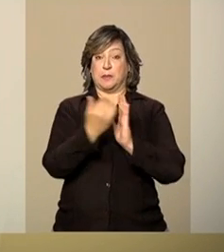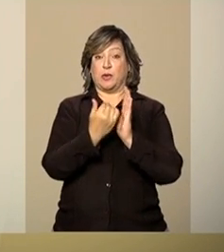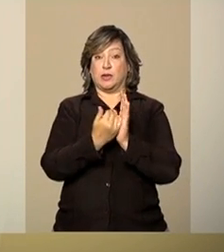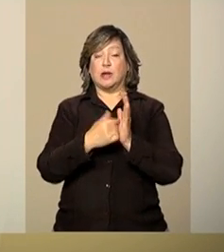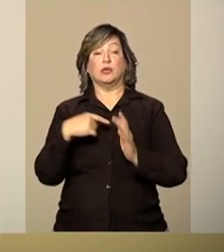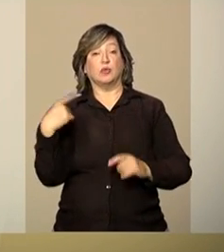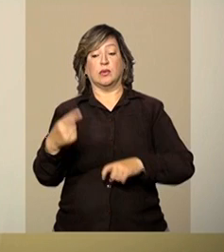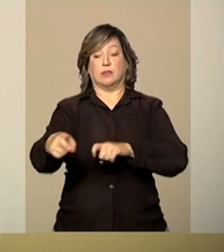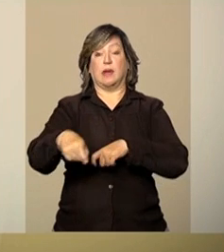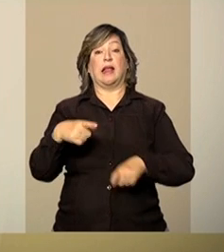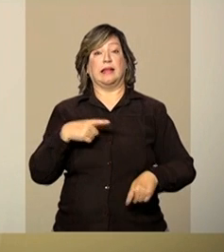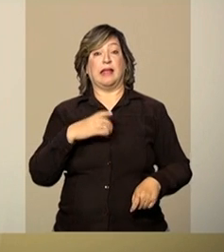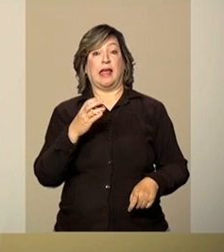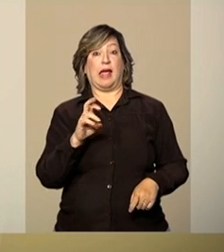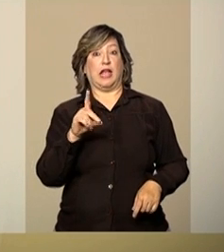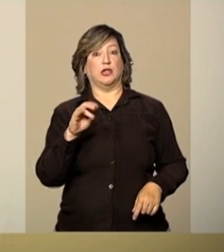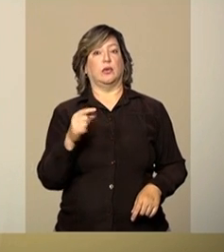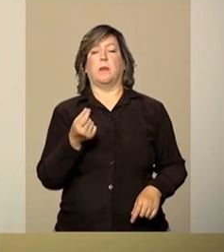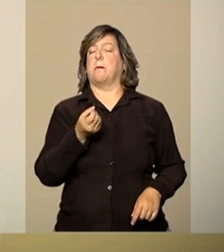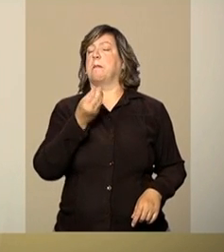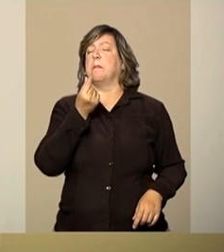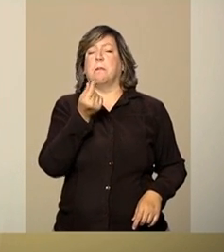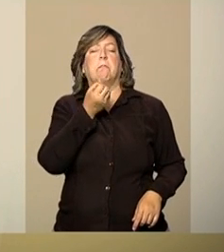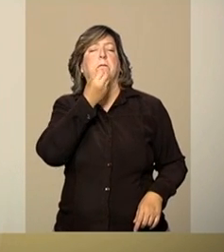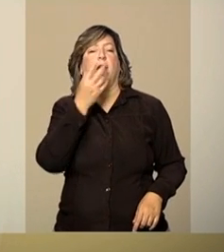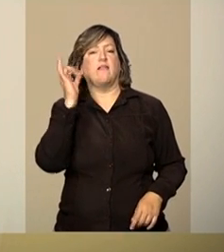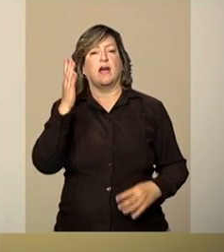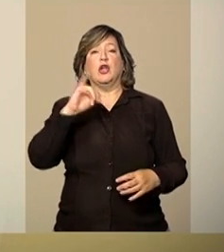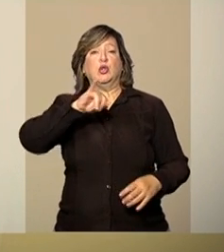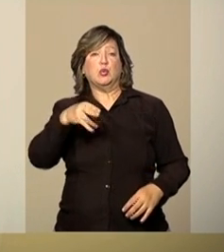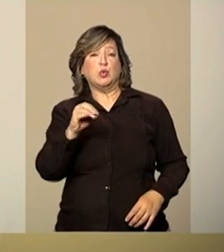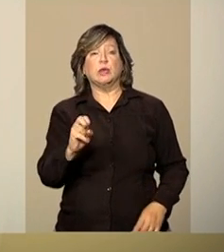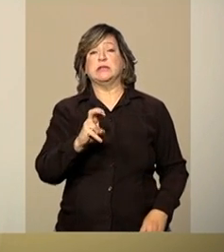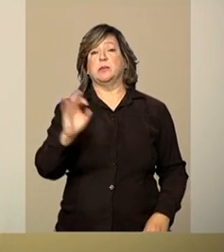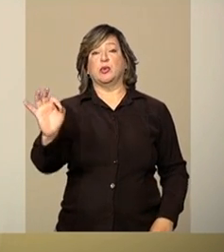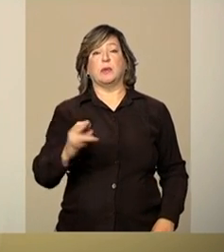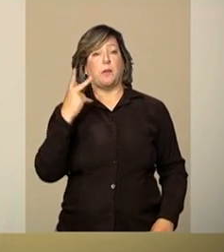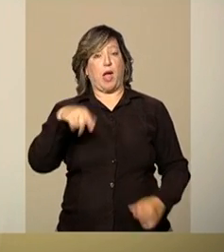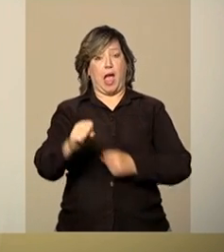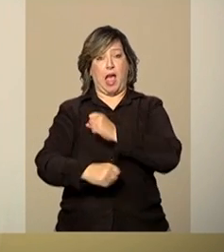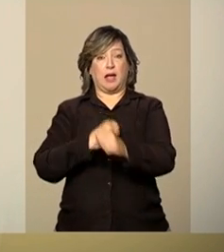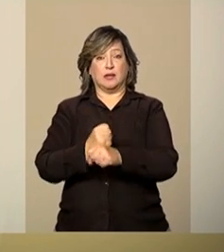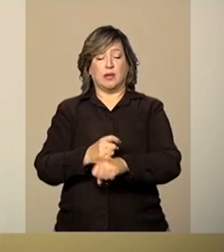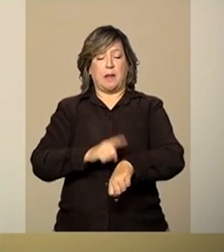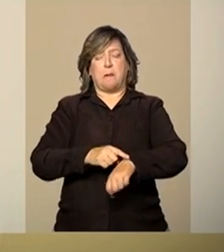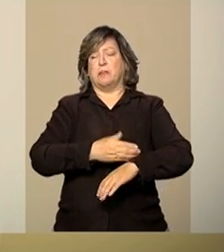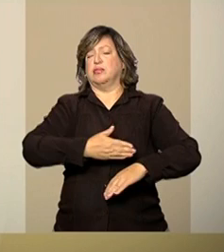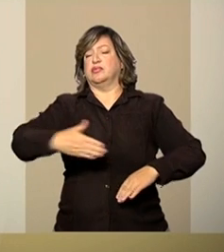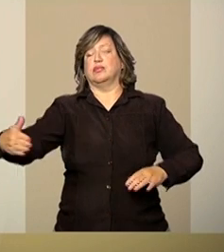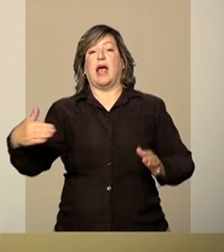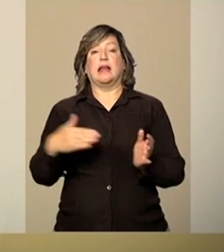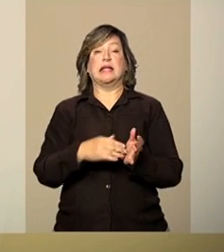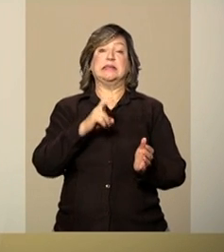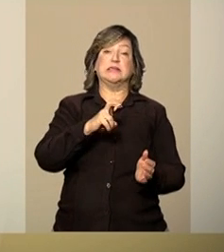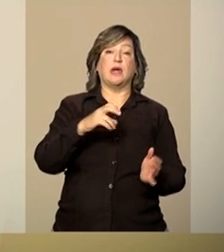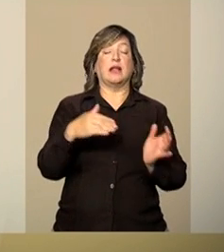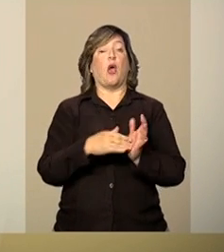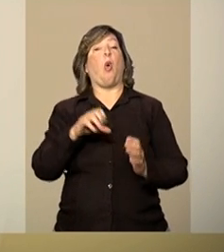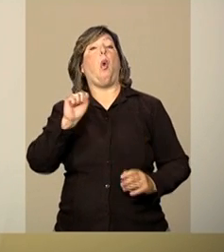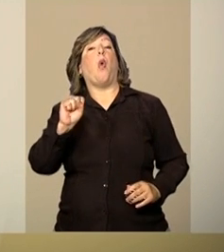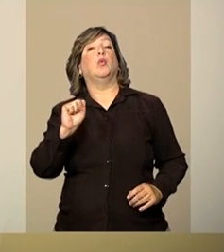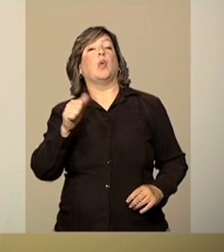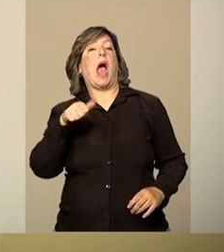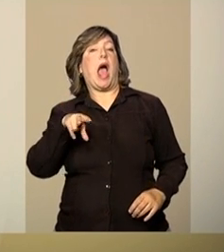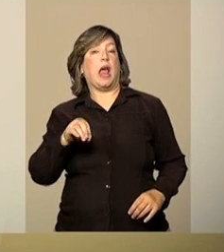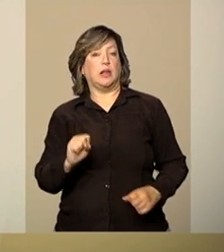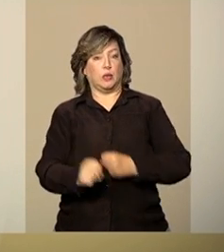crédito em condições muito favoráveis juros de 5% ao ano e prazos de pagamento entre 5 e 8 anos